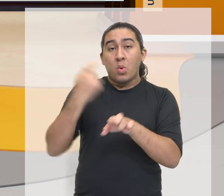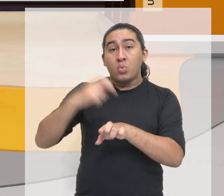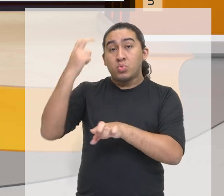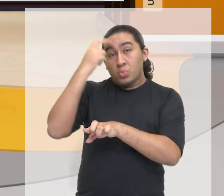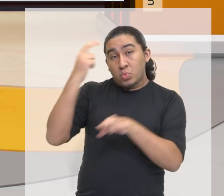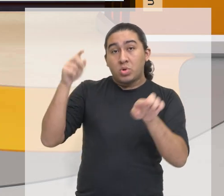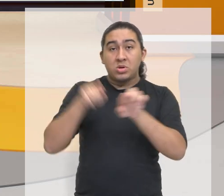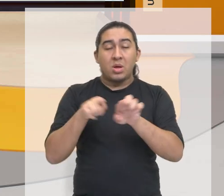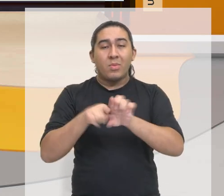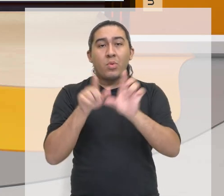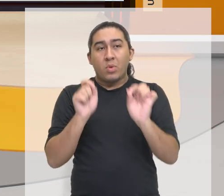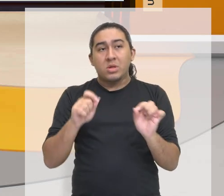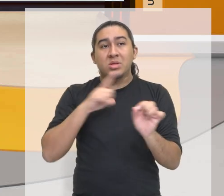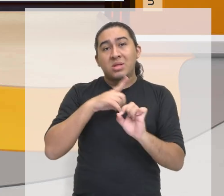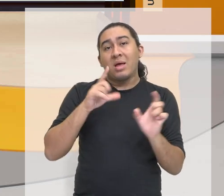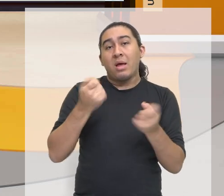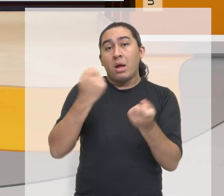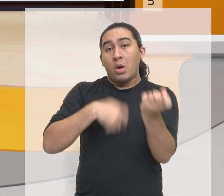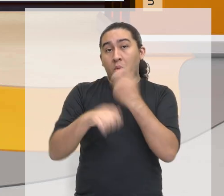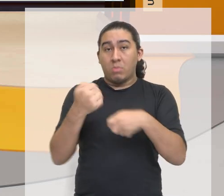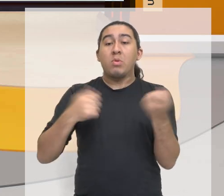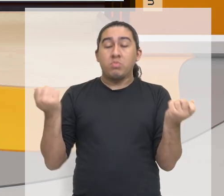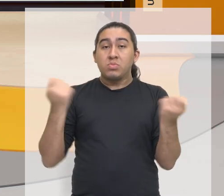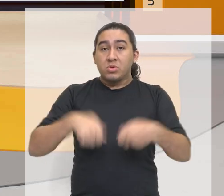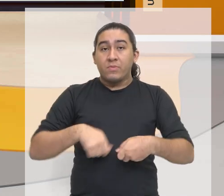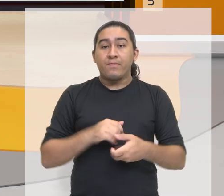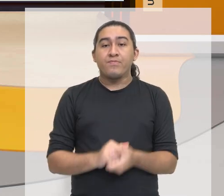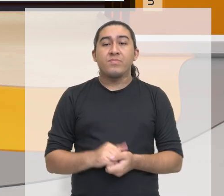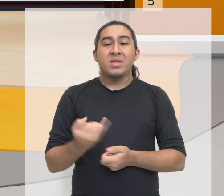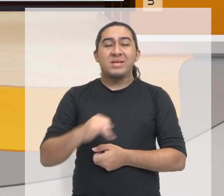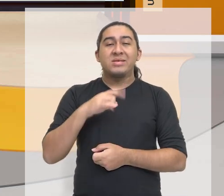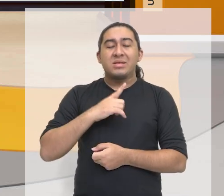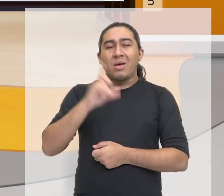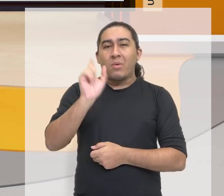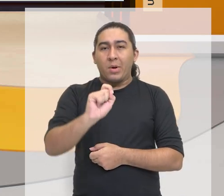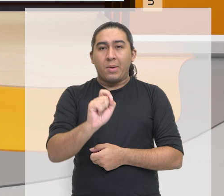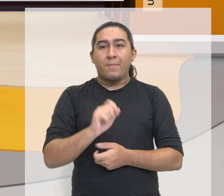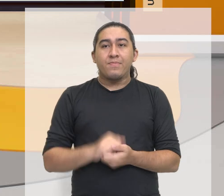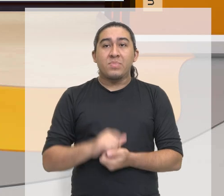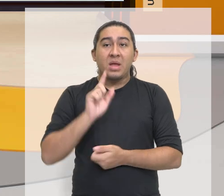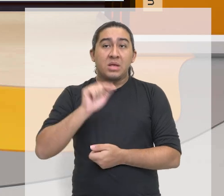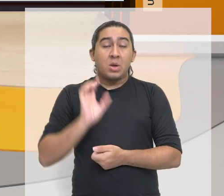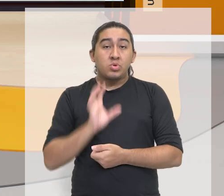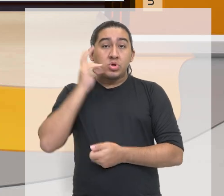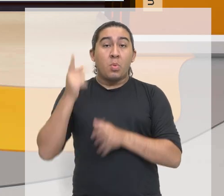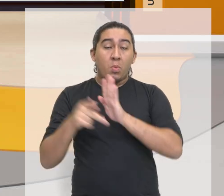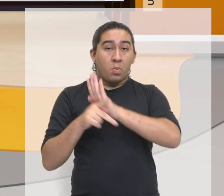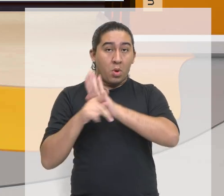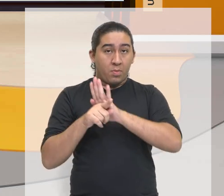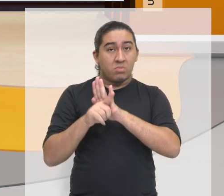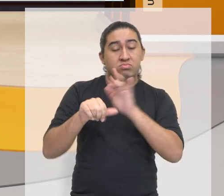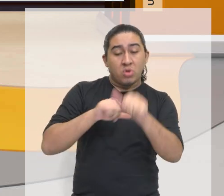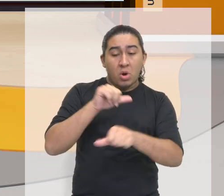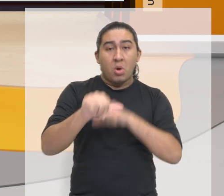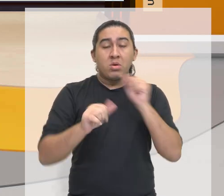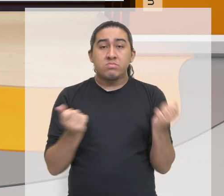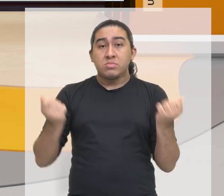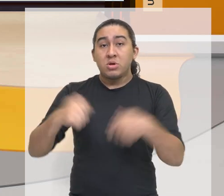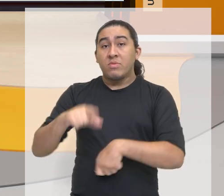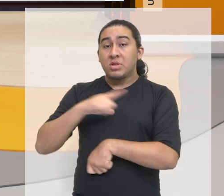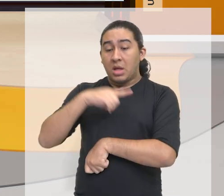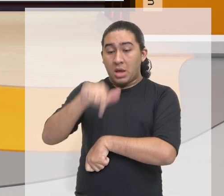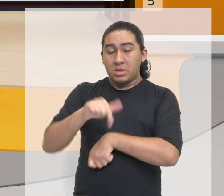um intercâmbio ali de economias. Então, quando eu tenho essa situação de intercâmbio, nós temos a presença